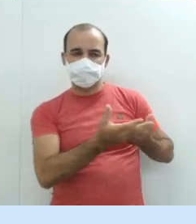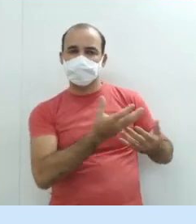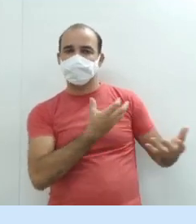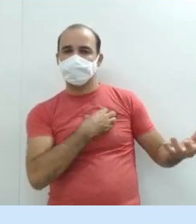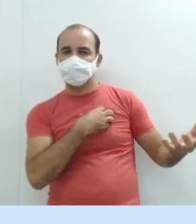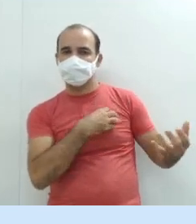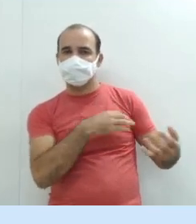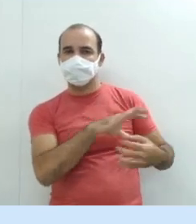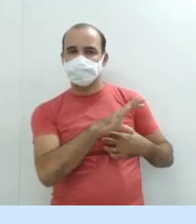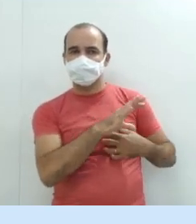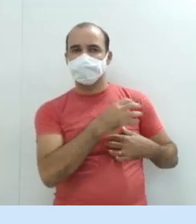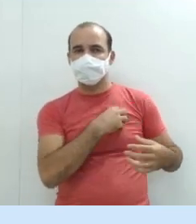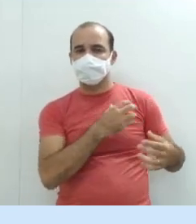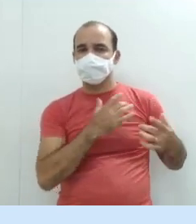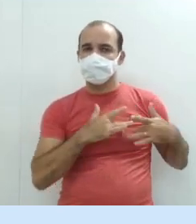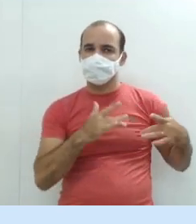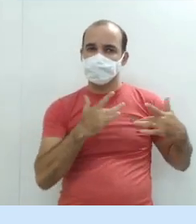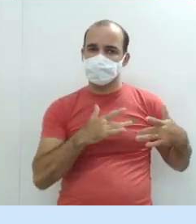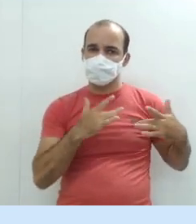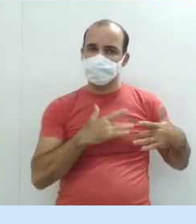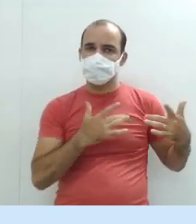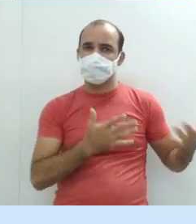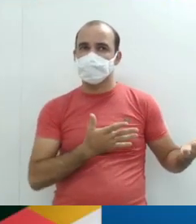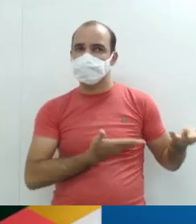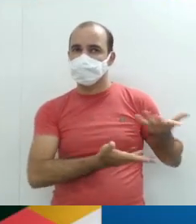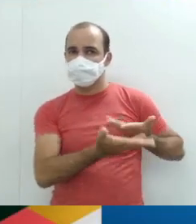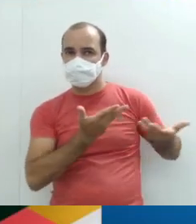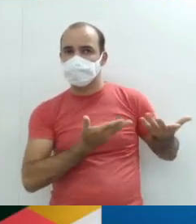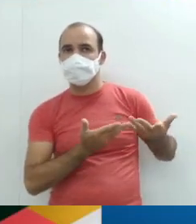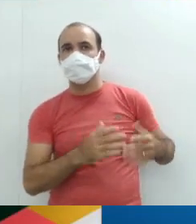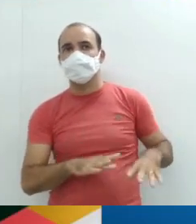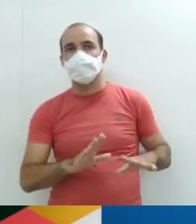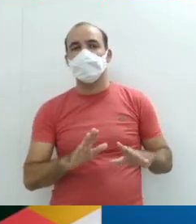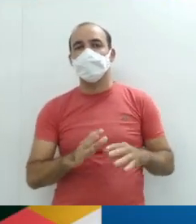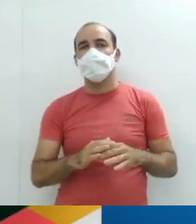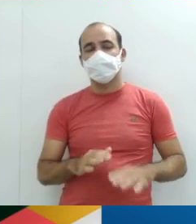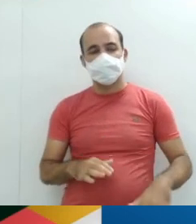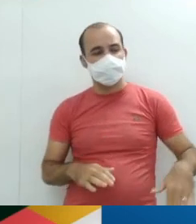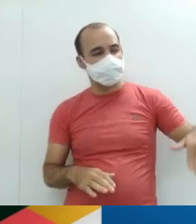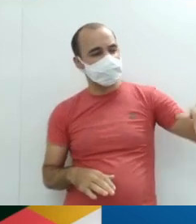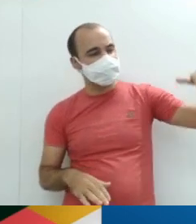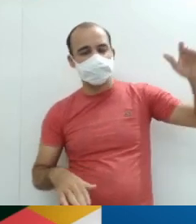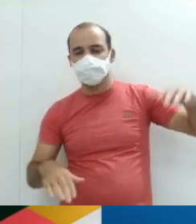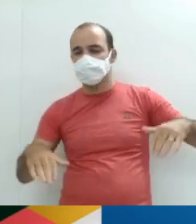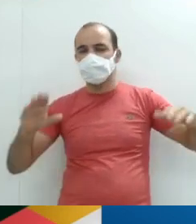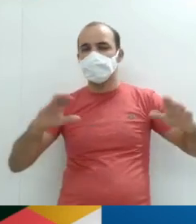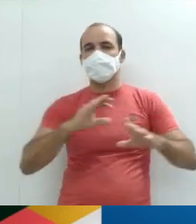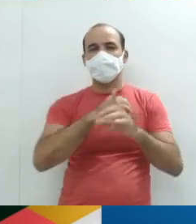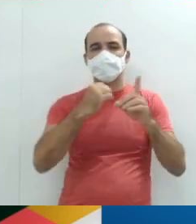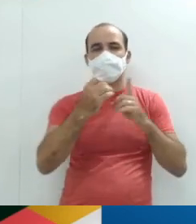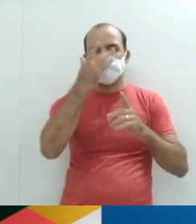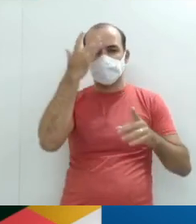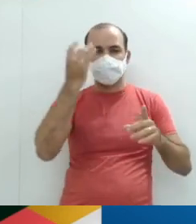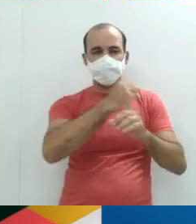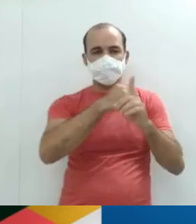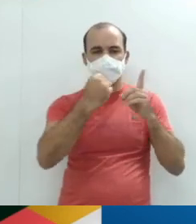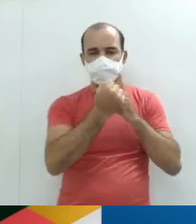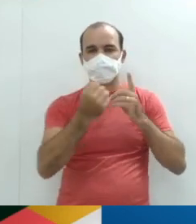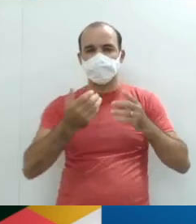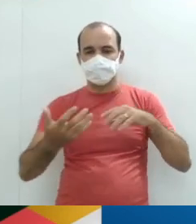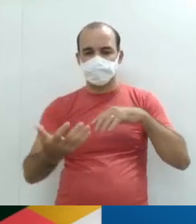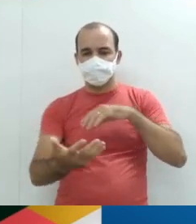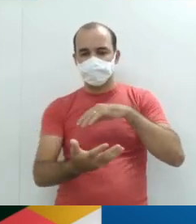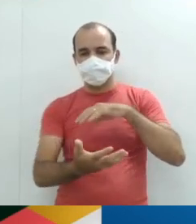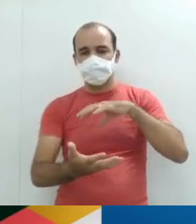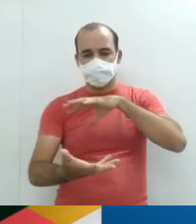nessa sociedade, ele precisa aprender que o individualismo, ele responde àquilo que nós chamamos de